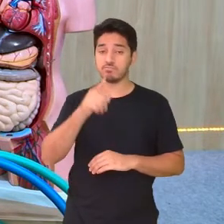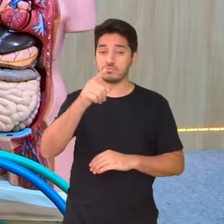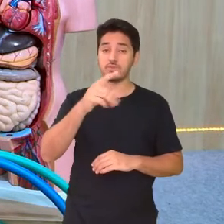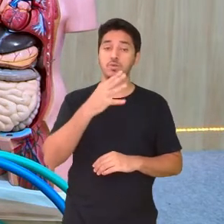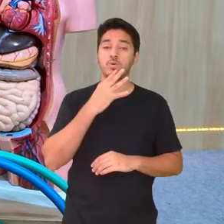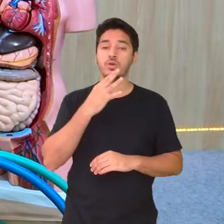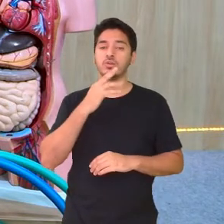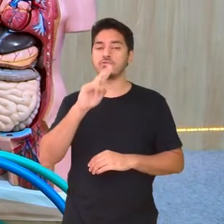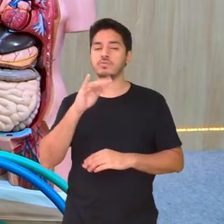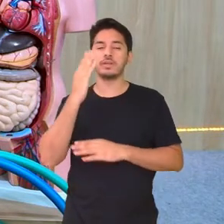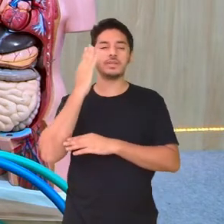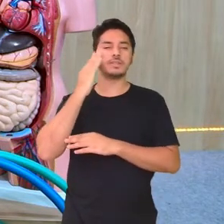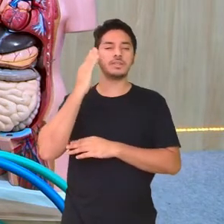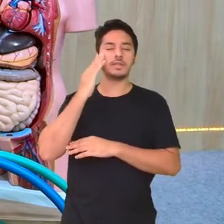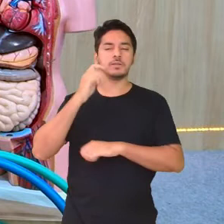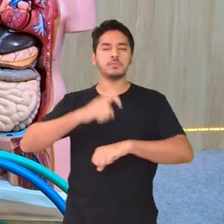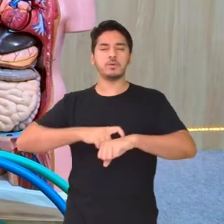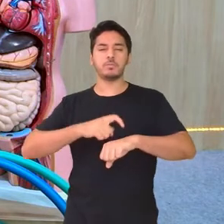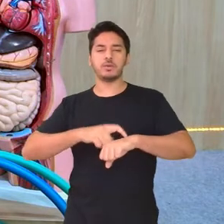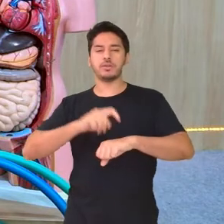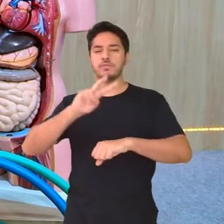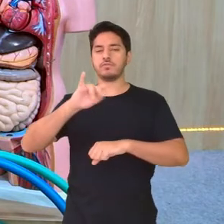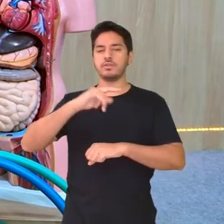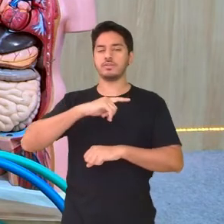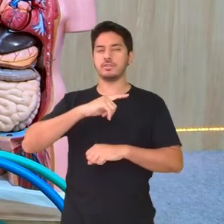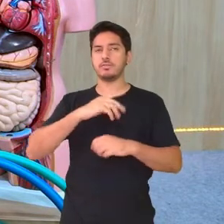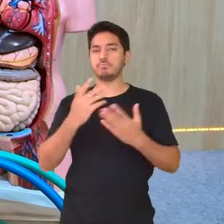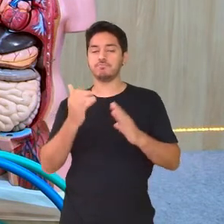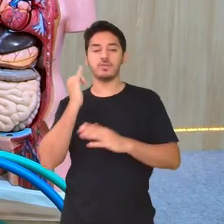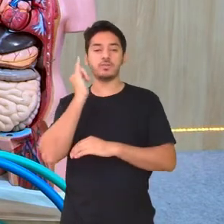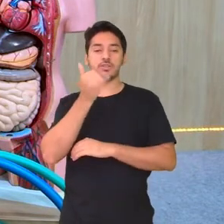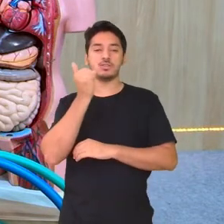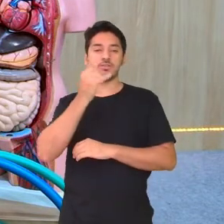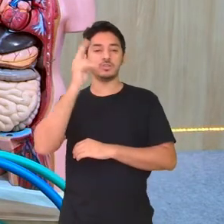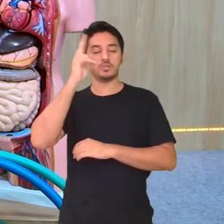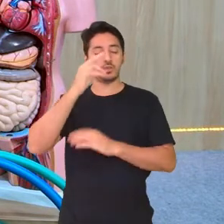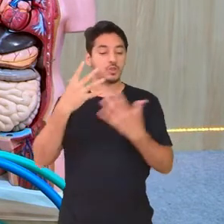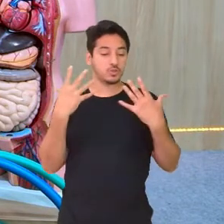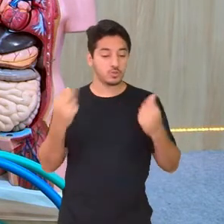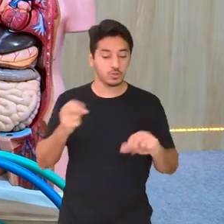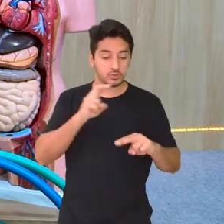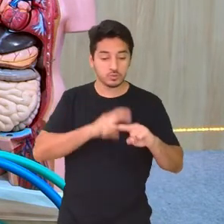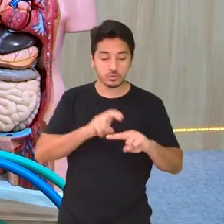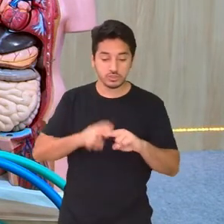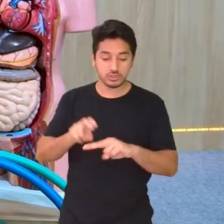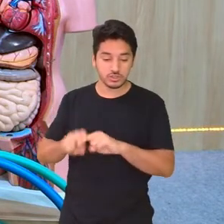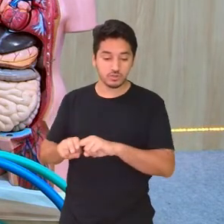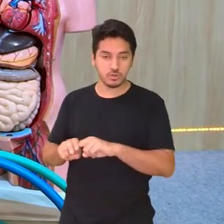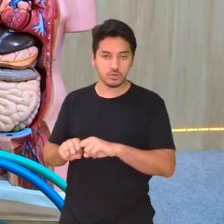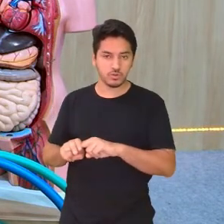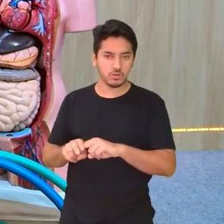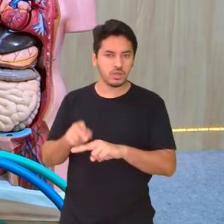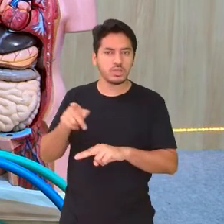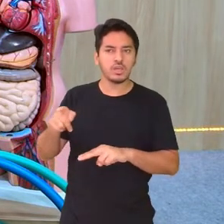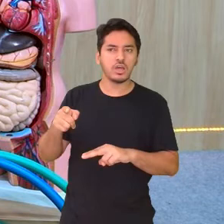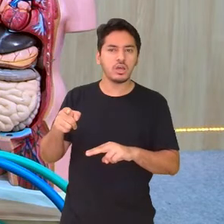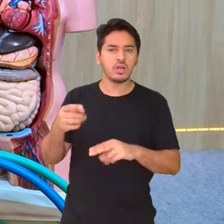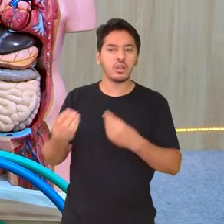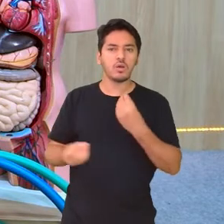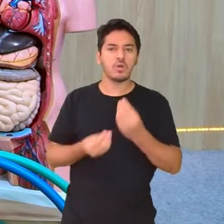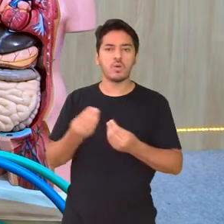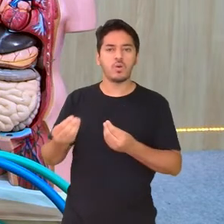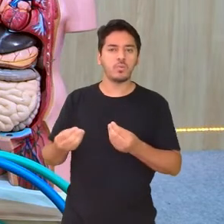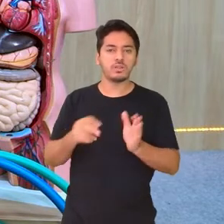vai entender em que momento vai ter aquela contação de história todos no chão. E ela? E ele? Como é que eu vou tirar